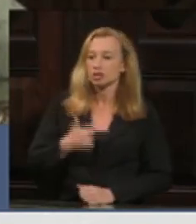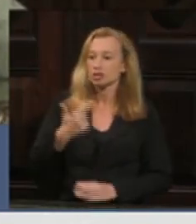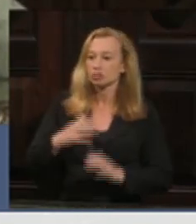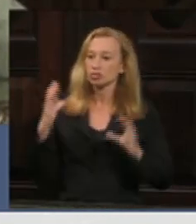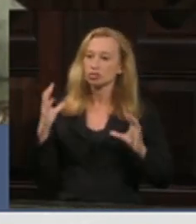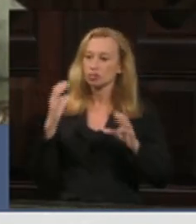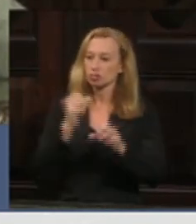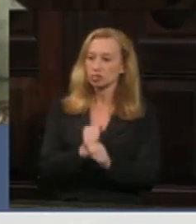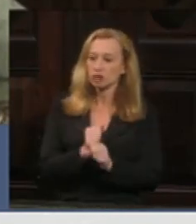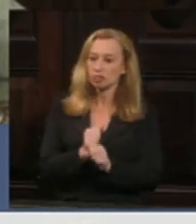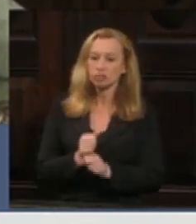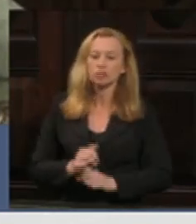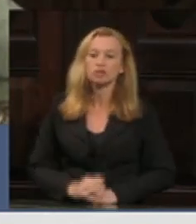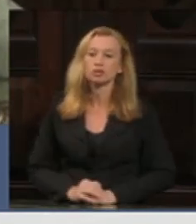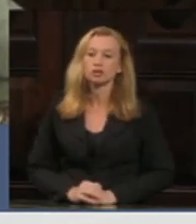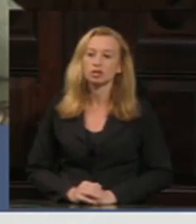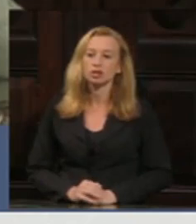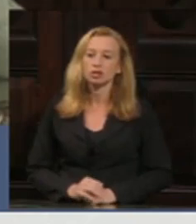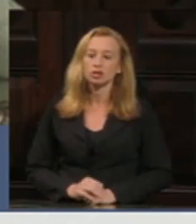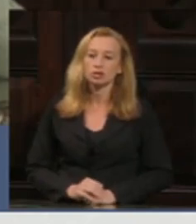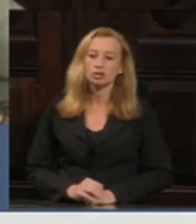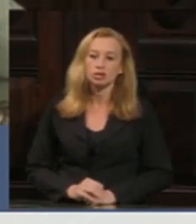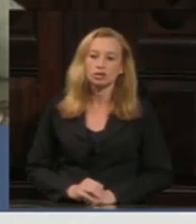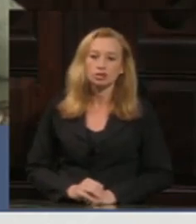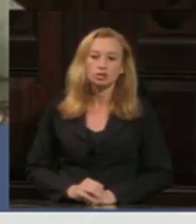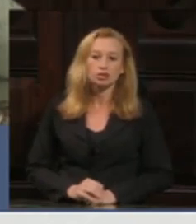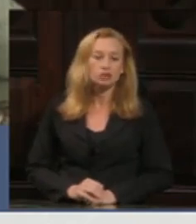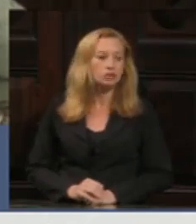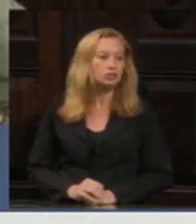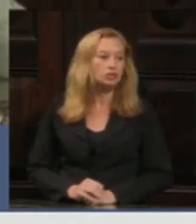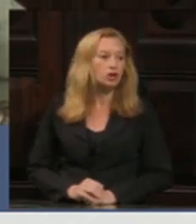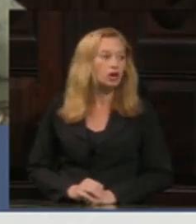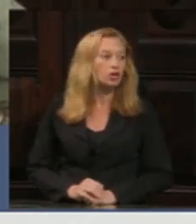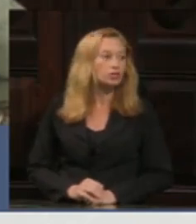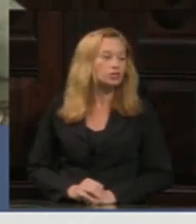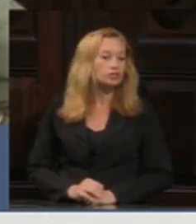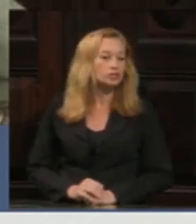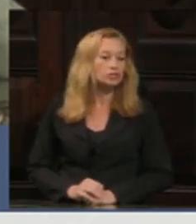tiro é que, ao se ter descoberto